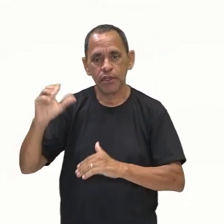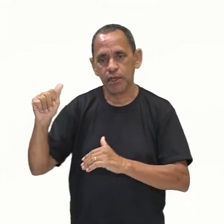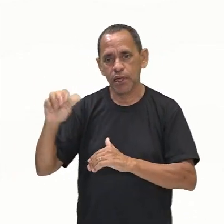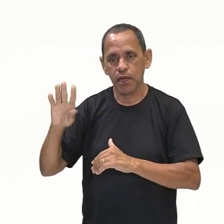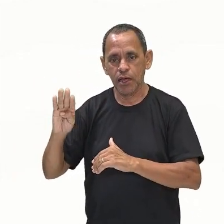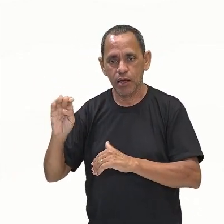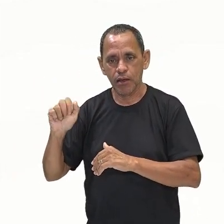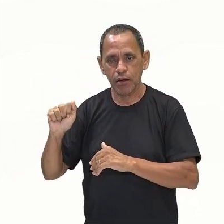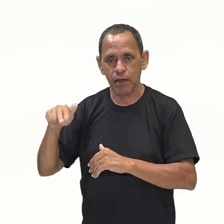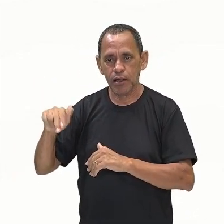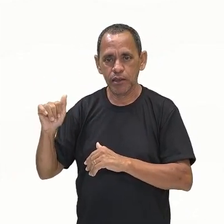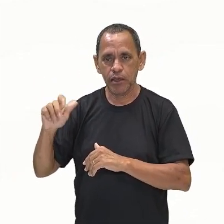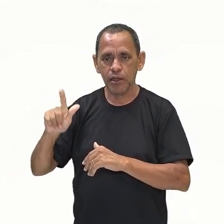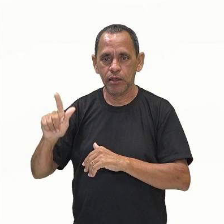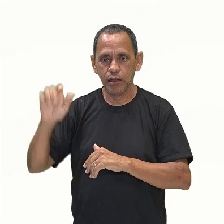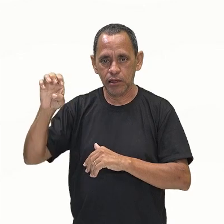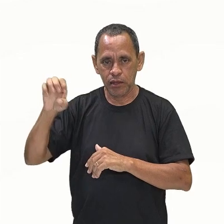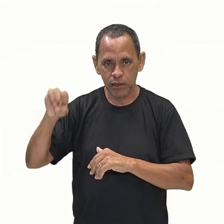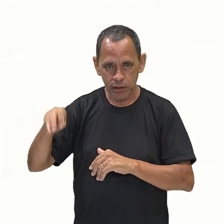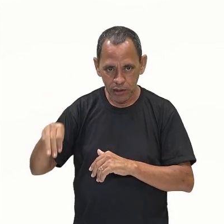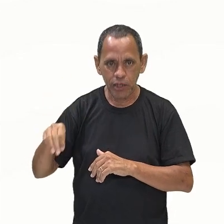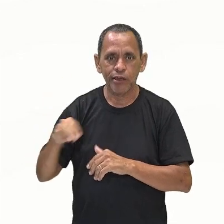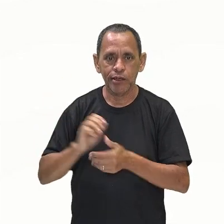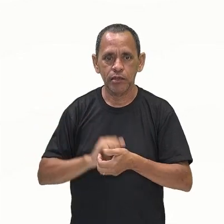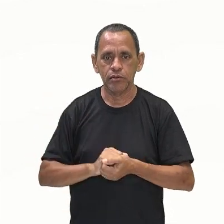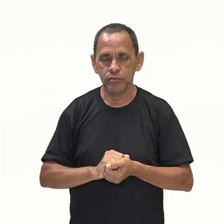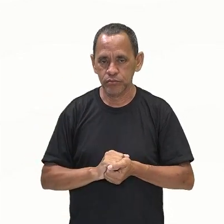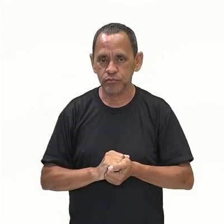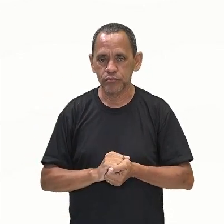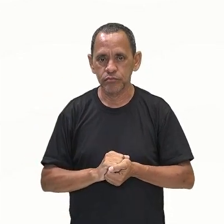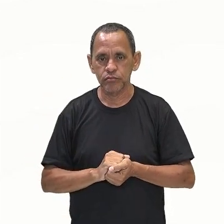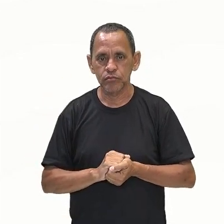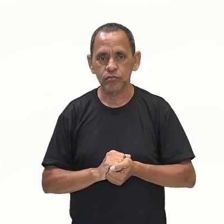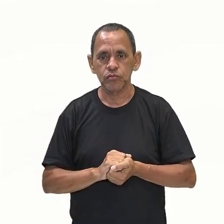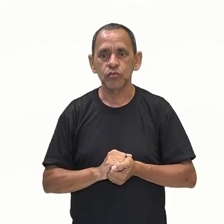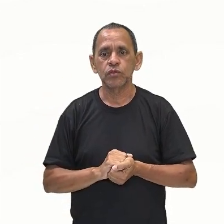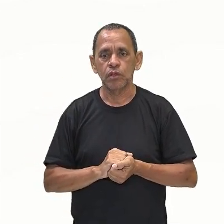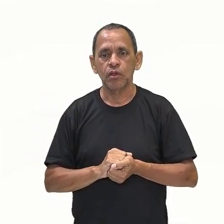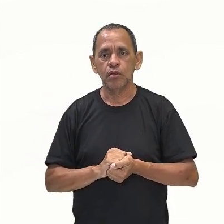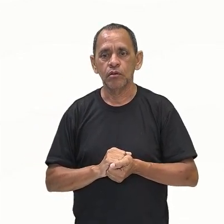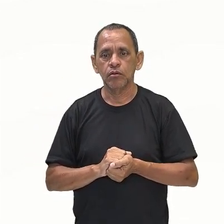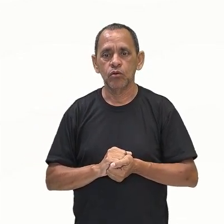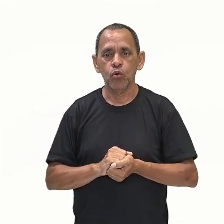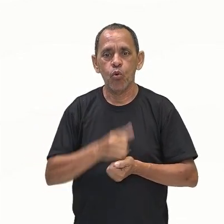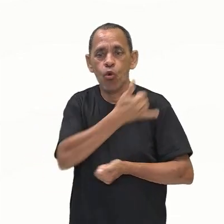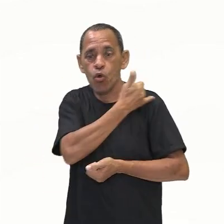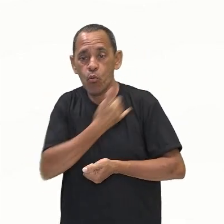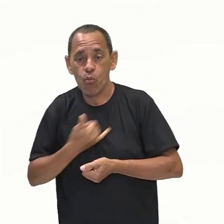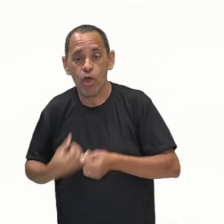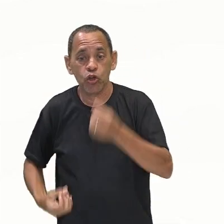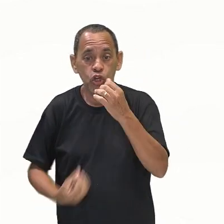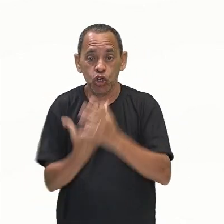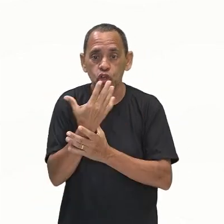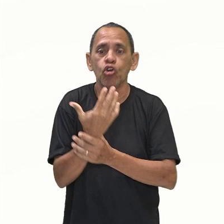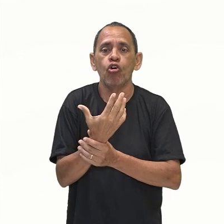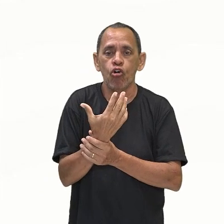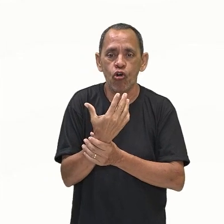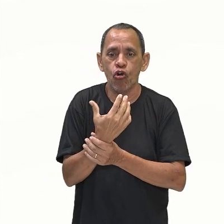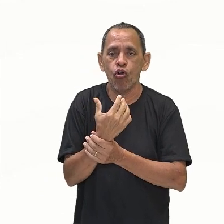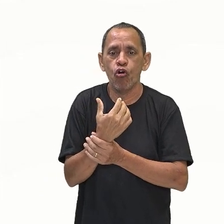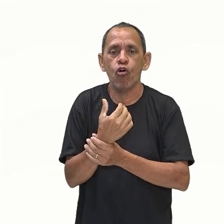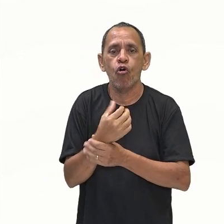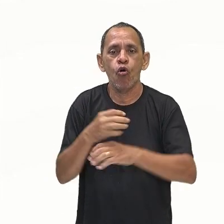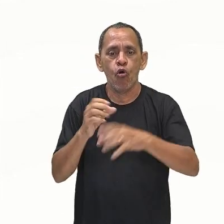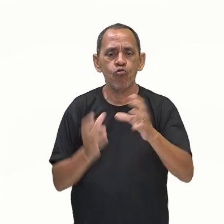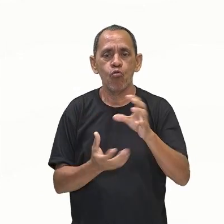de recompensa, o Império vai declarar a criação da província do Amazonas em 5 de